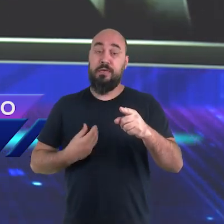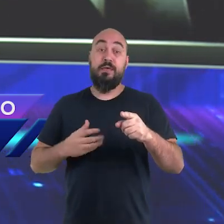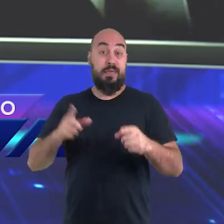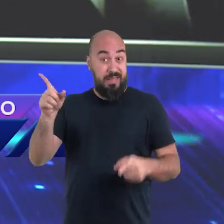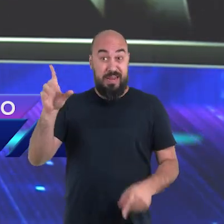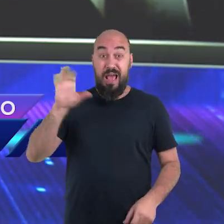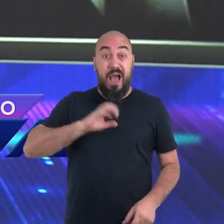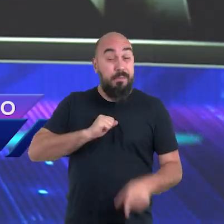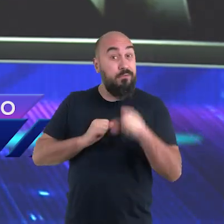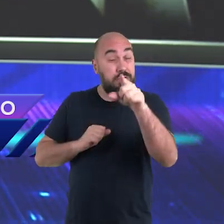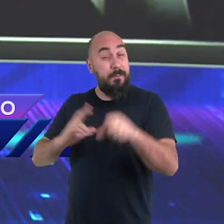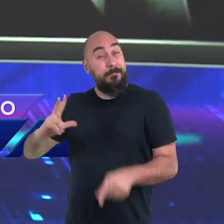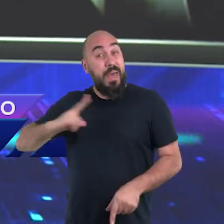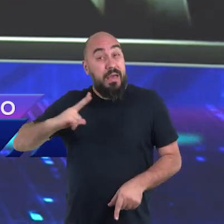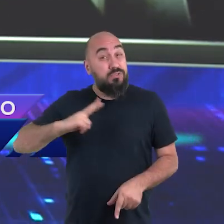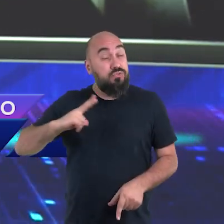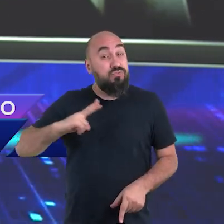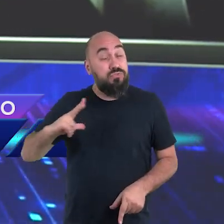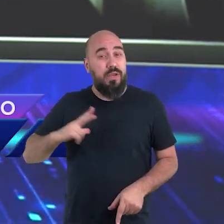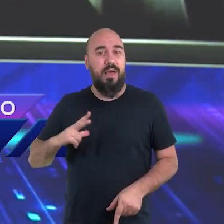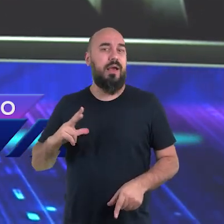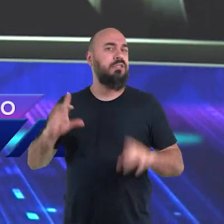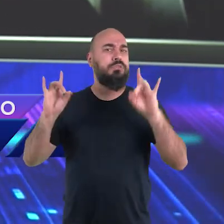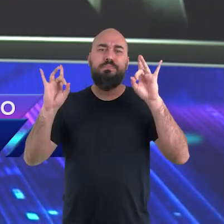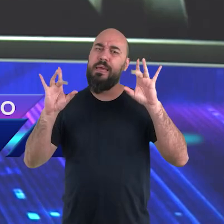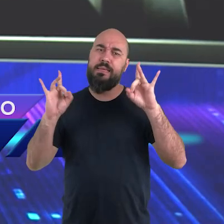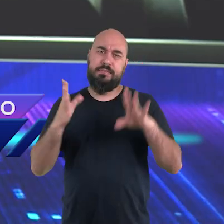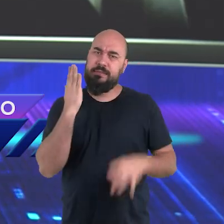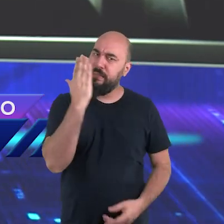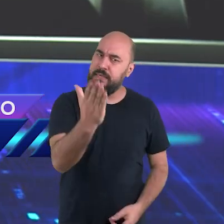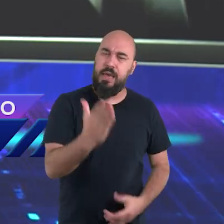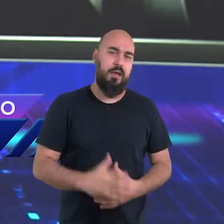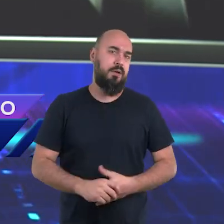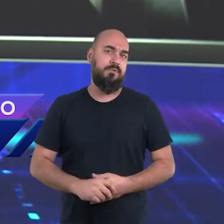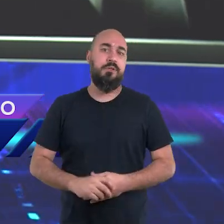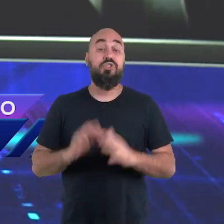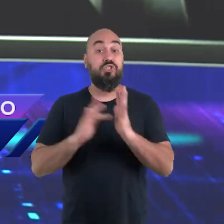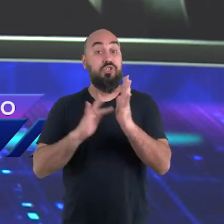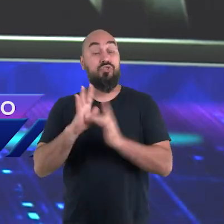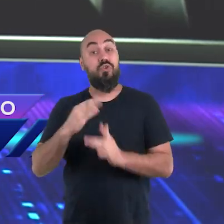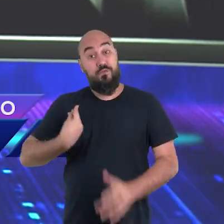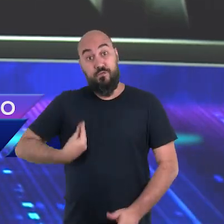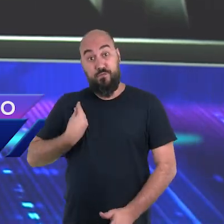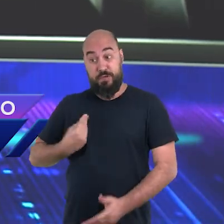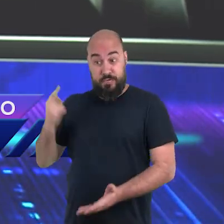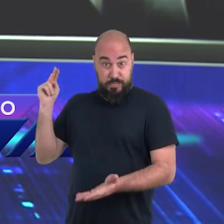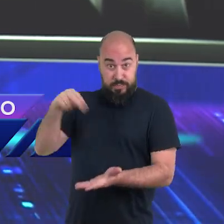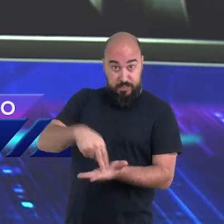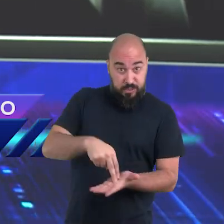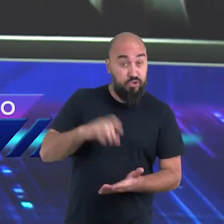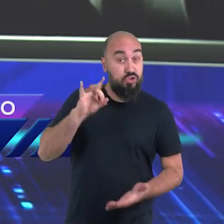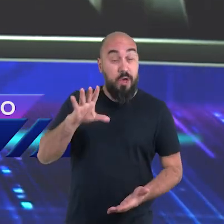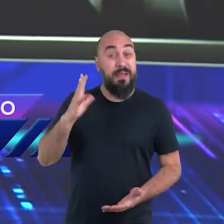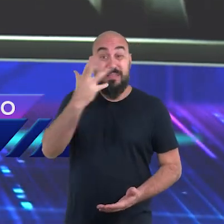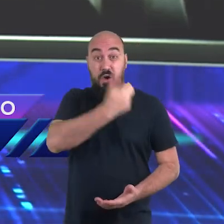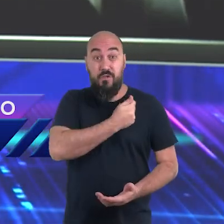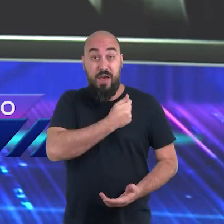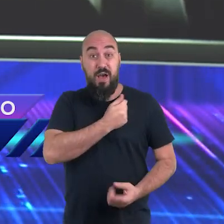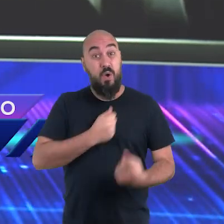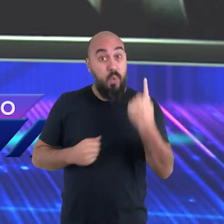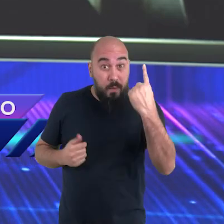você particularmente, Deus ama você especificamente. Jesus veio ao mundo não apenas para salvar